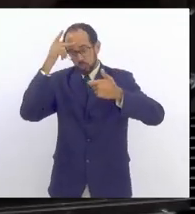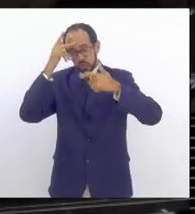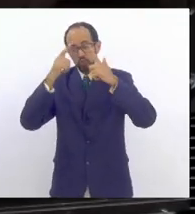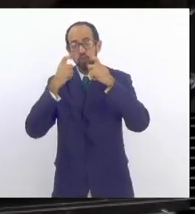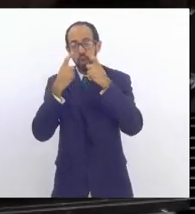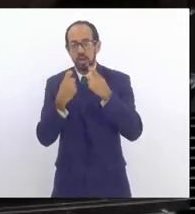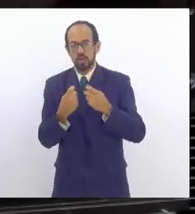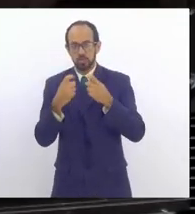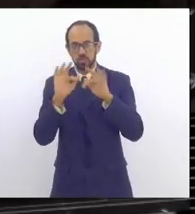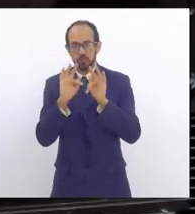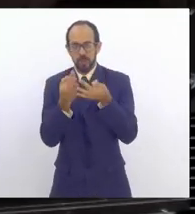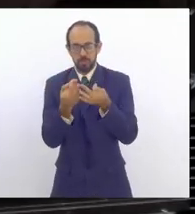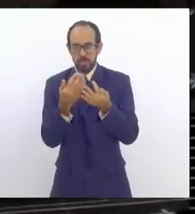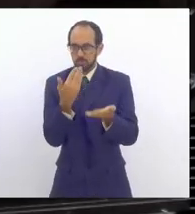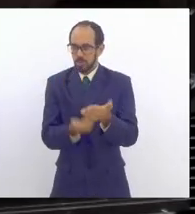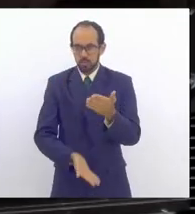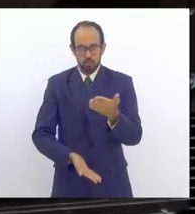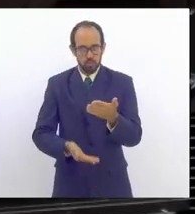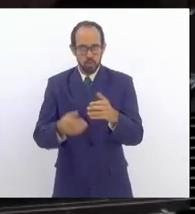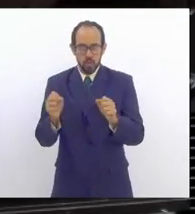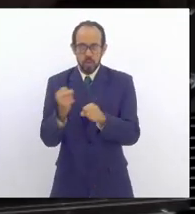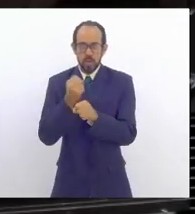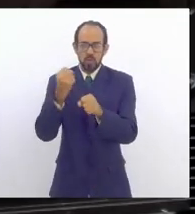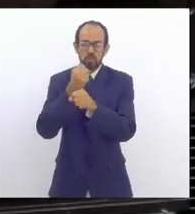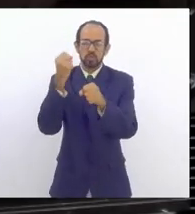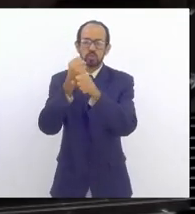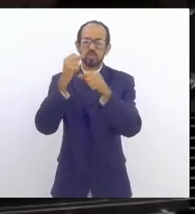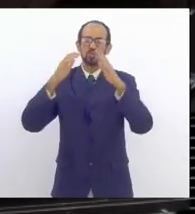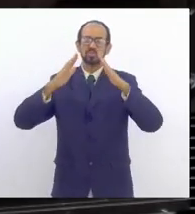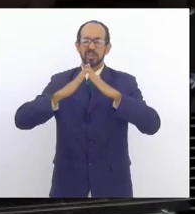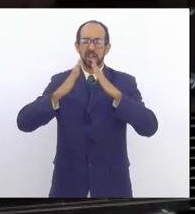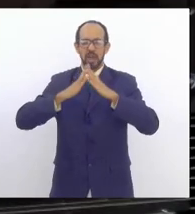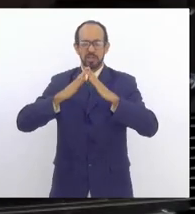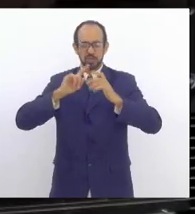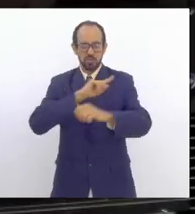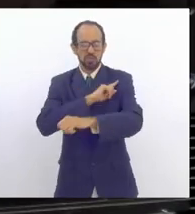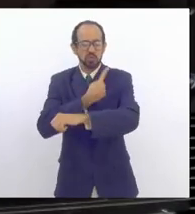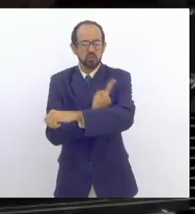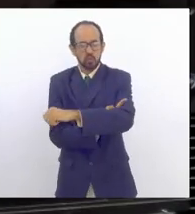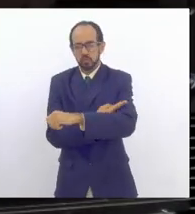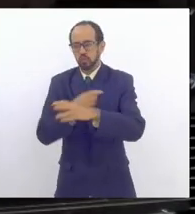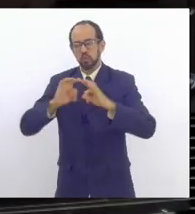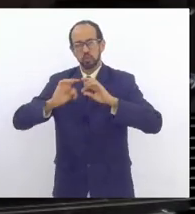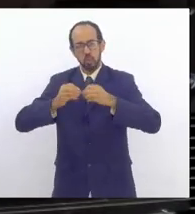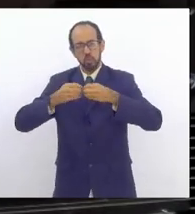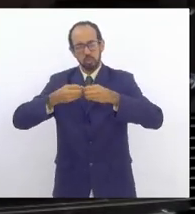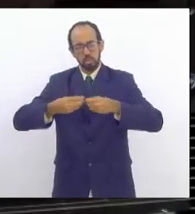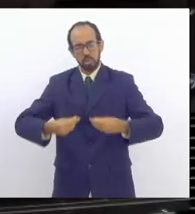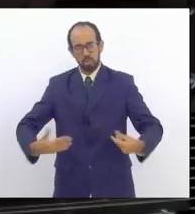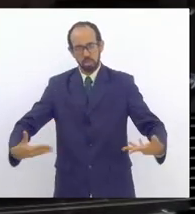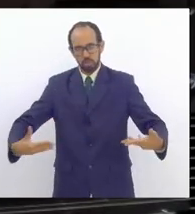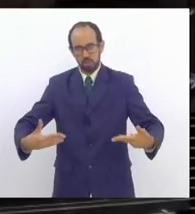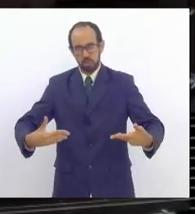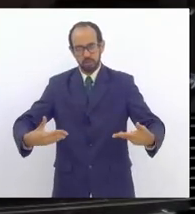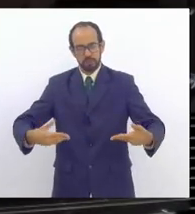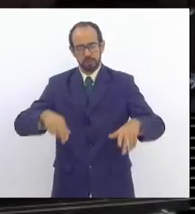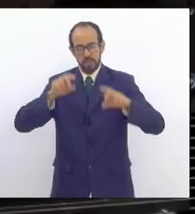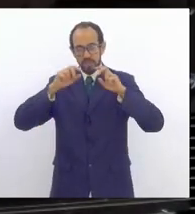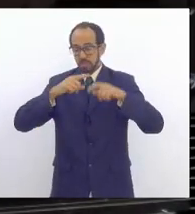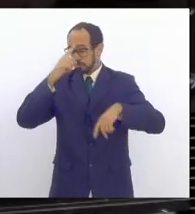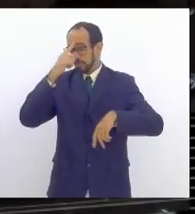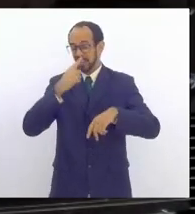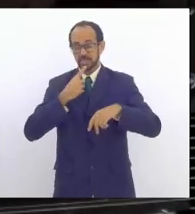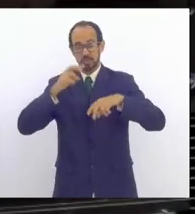perdidos, patrimônios construídos com suor e esforço totalmente destruídos, cenas que jamais sairão da minha